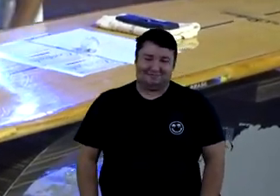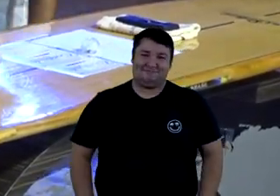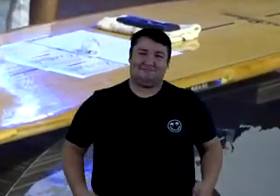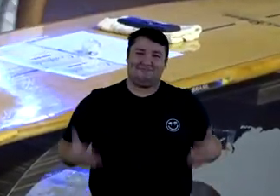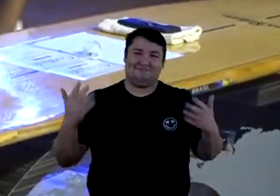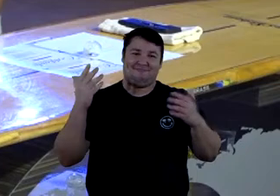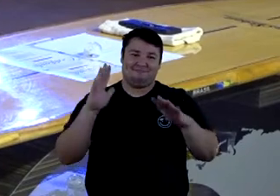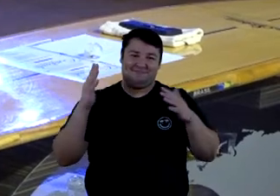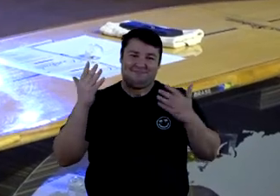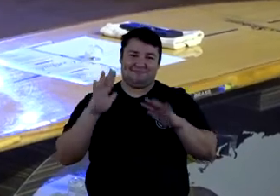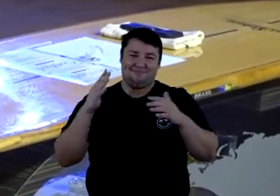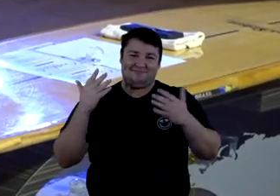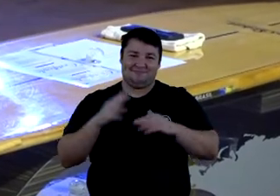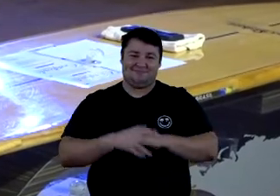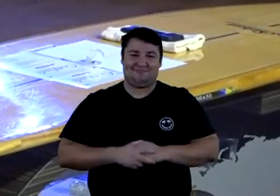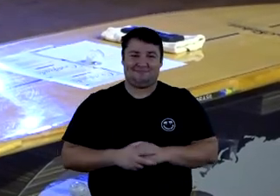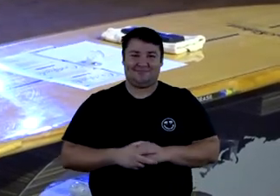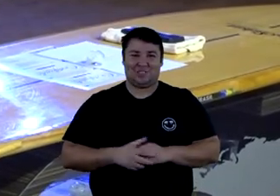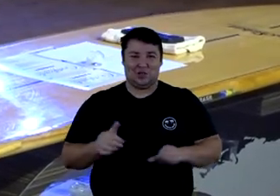Vou colocar ali antes também.